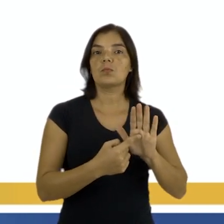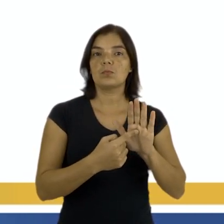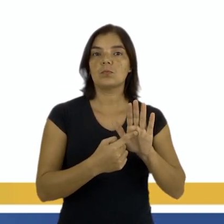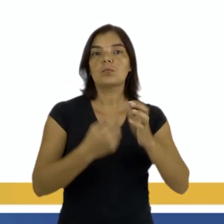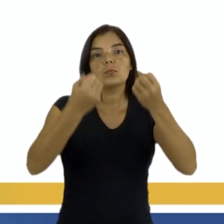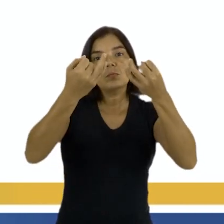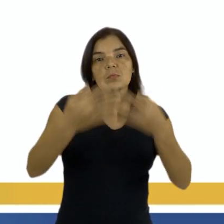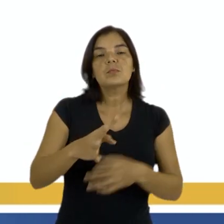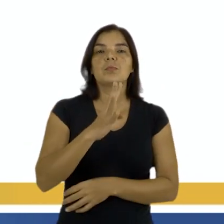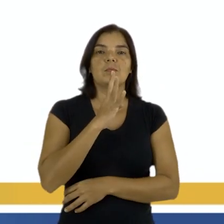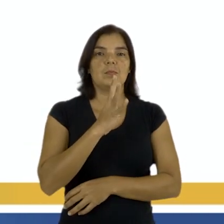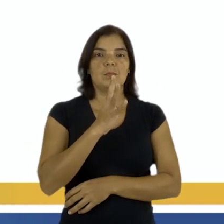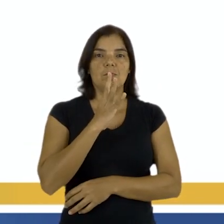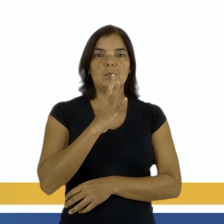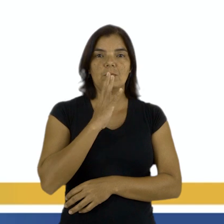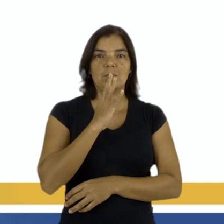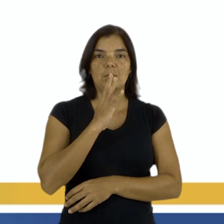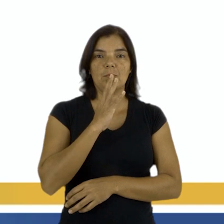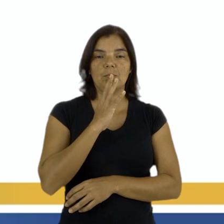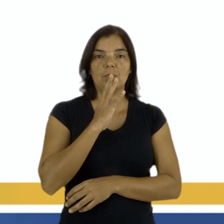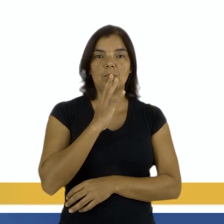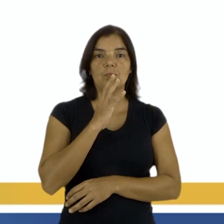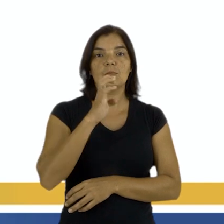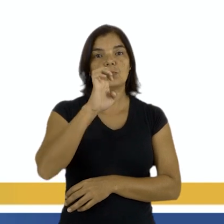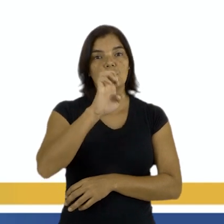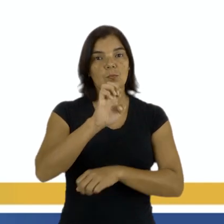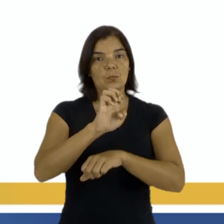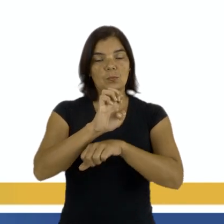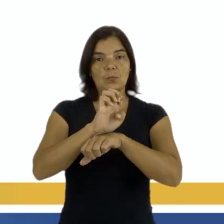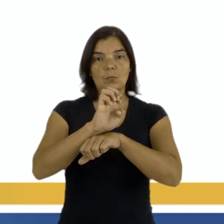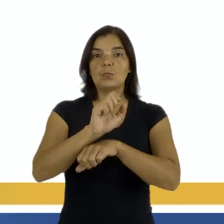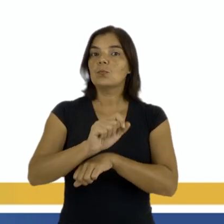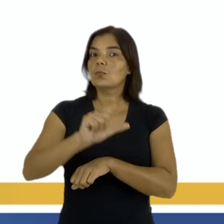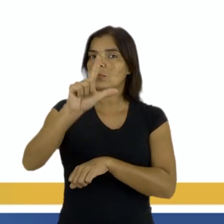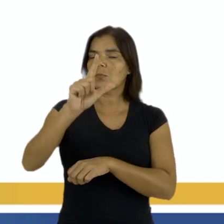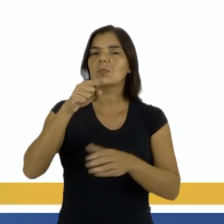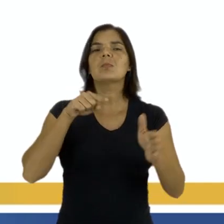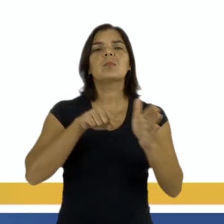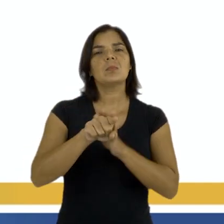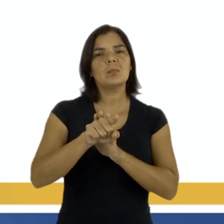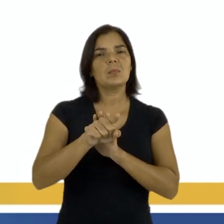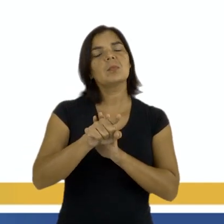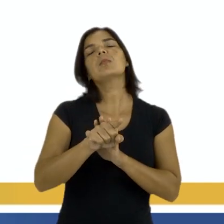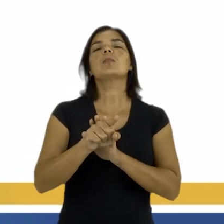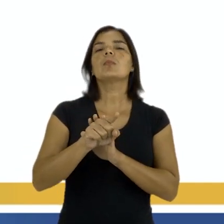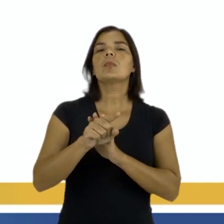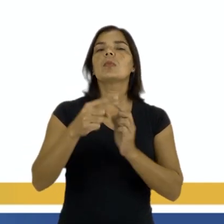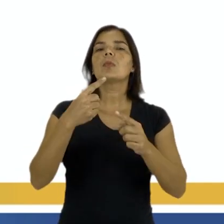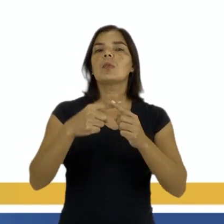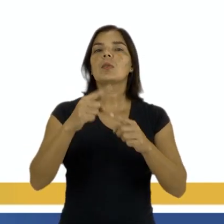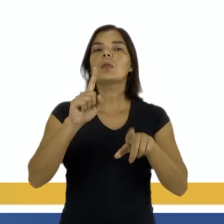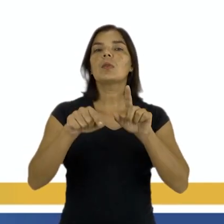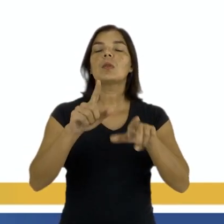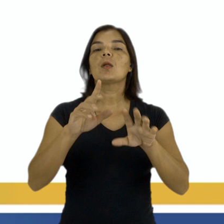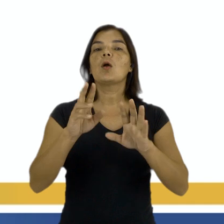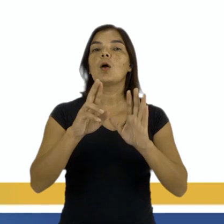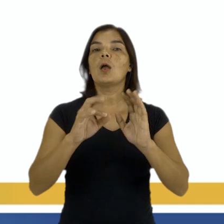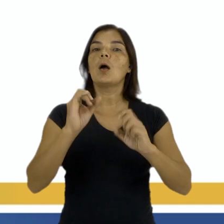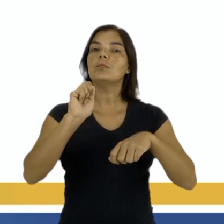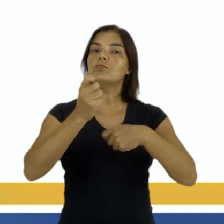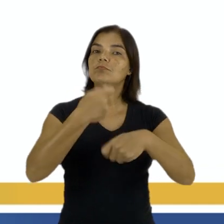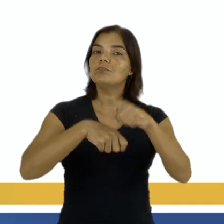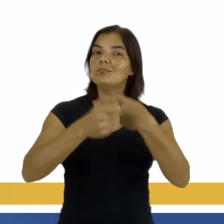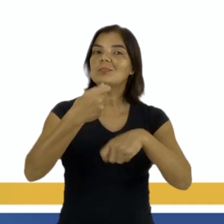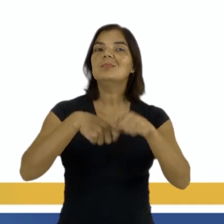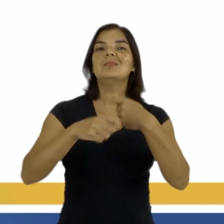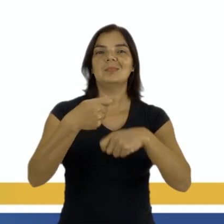nós acabamos de conhecer. E o Estado com E maiúsculo, você deve ter se perguntado, né, por que está com E maiúsculo? Ela é essa unidade administrativa,